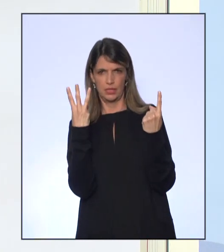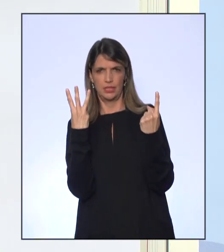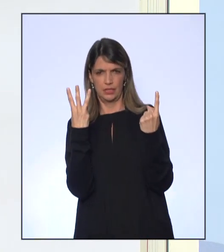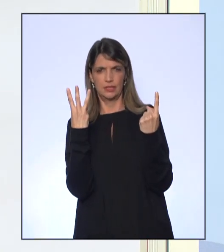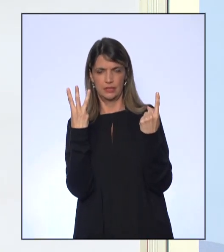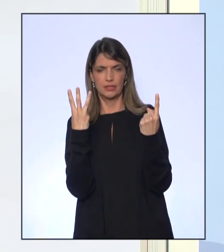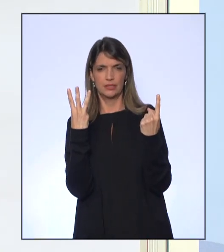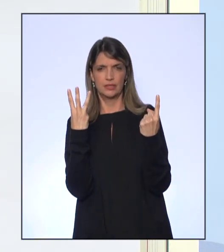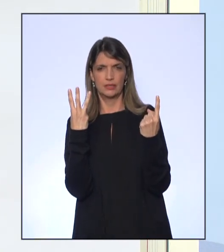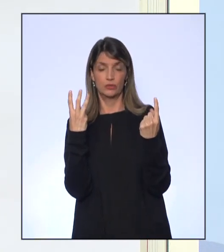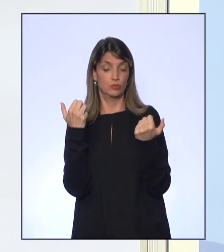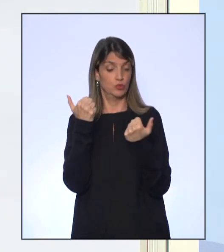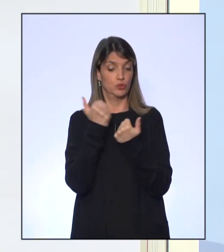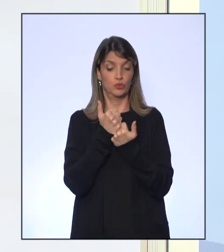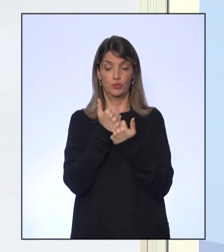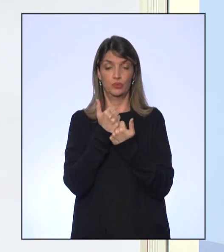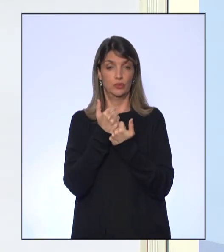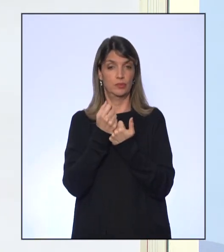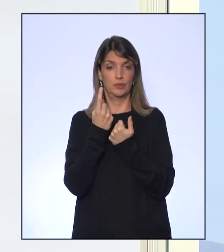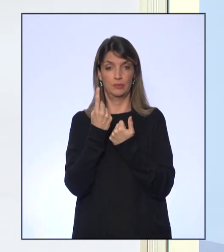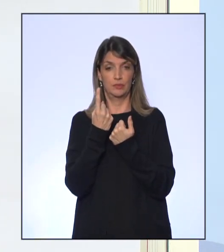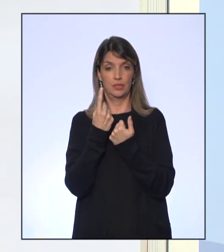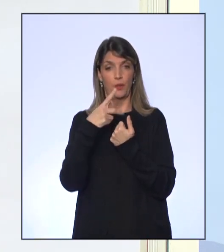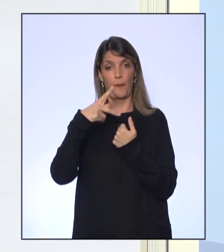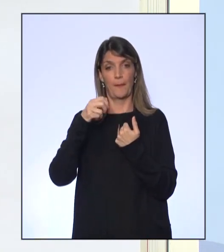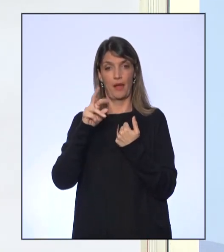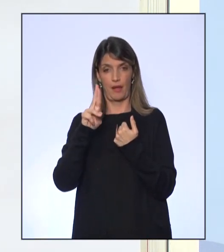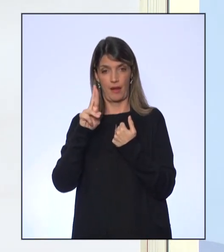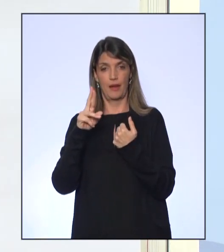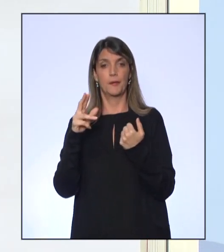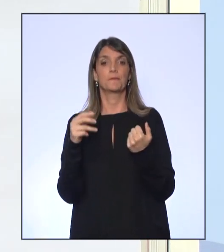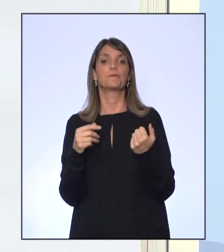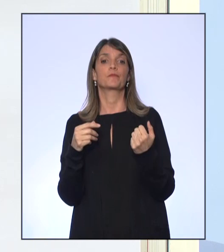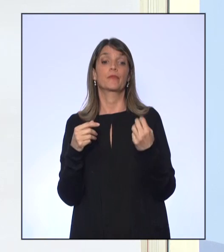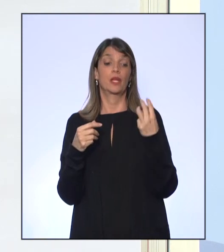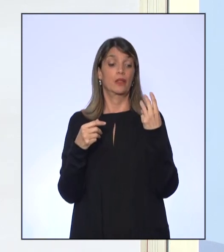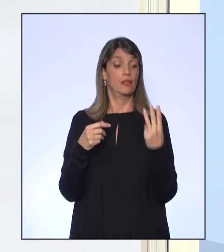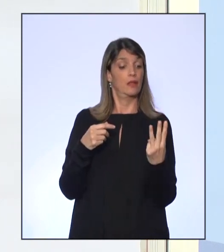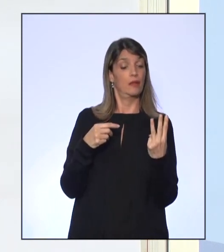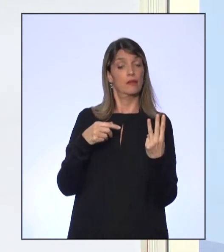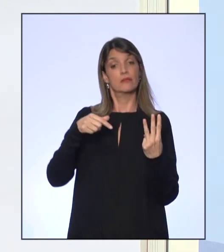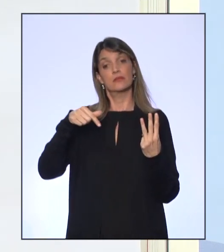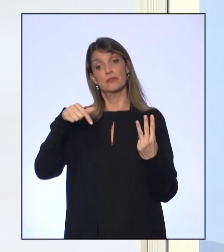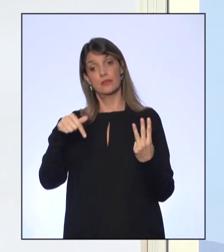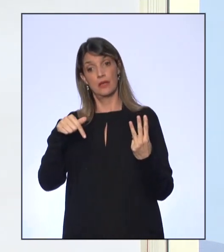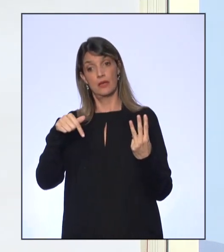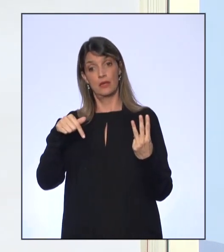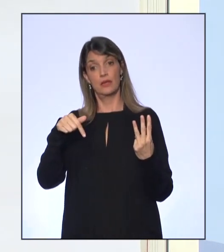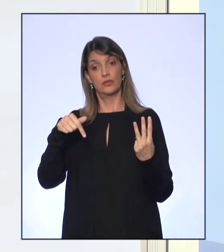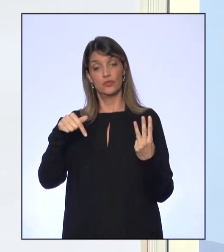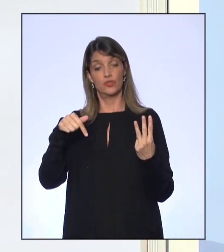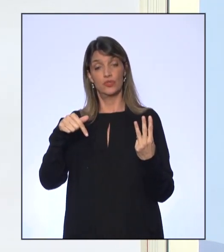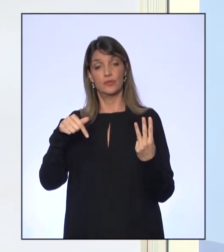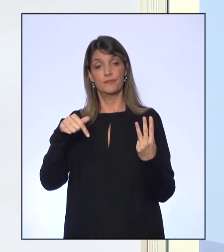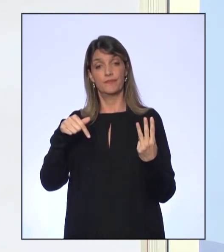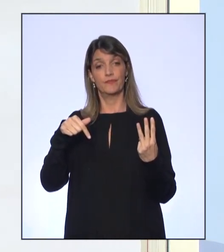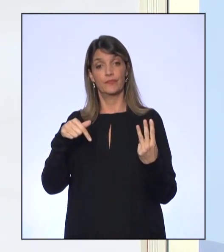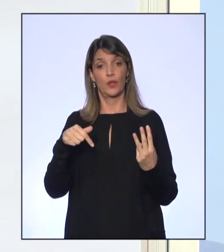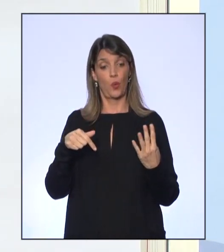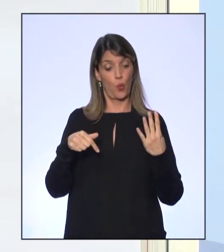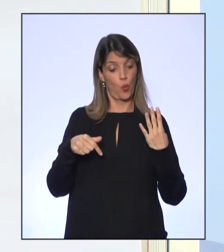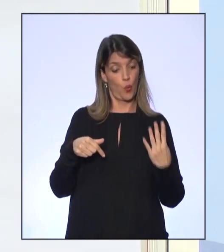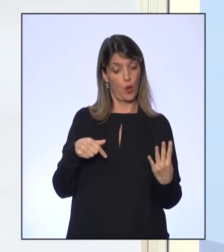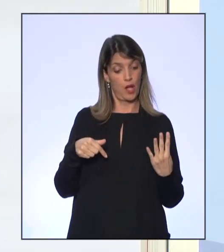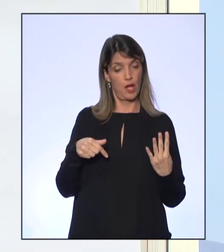eu substituí ali o meu primeiro par ordenado. 3 e 7 é o meu segundo par.